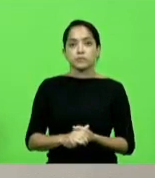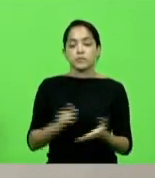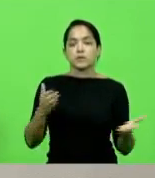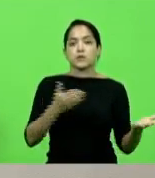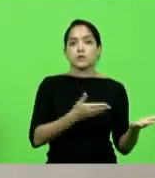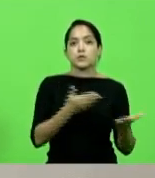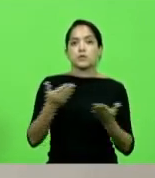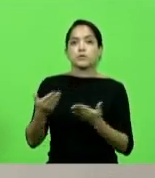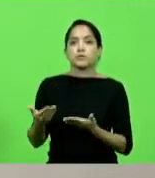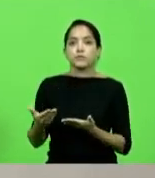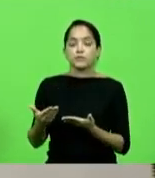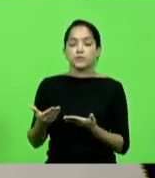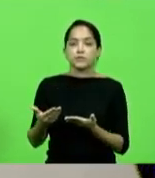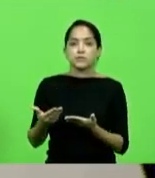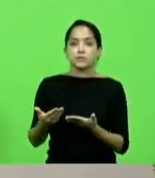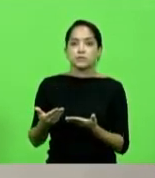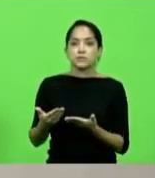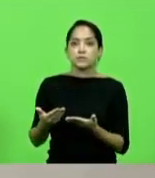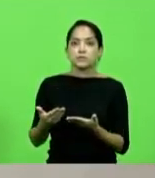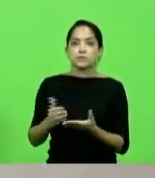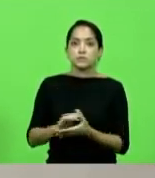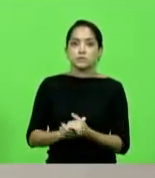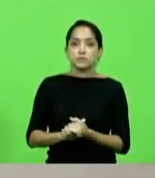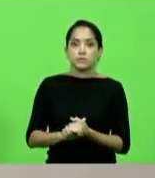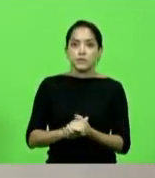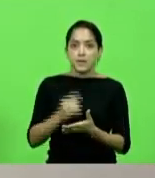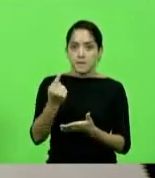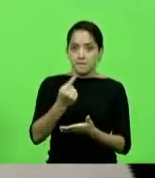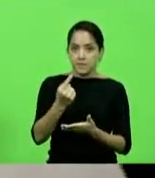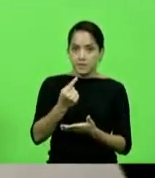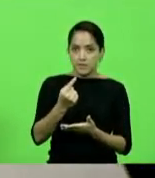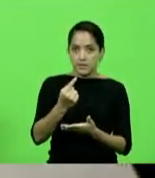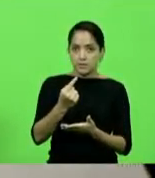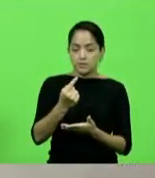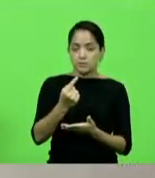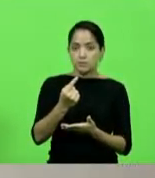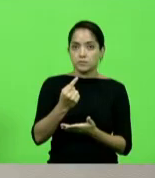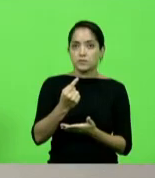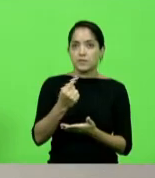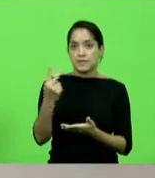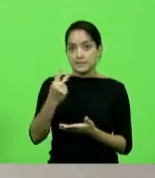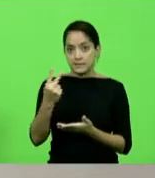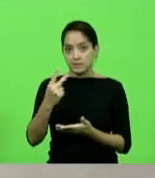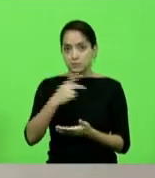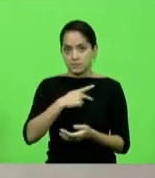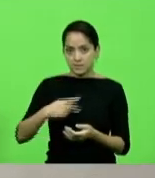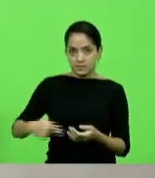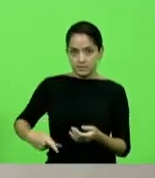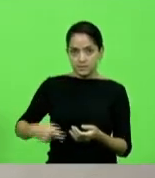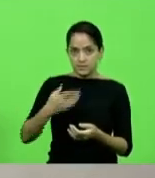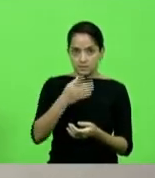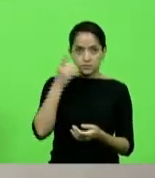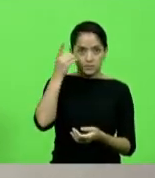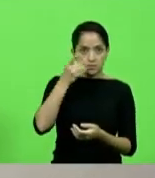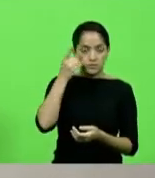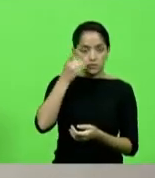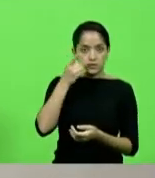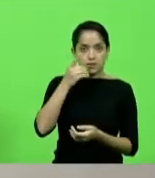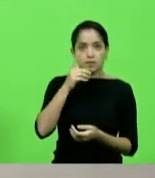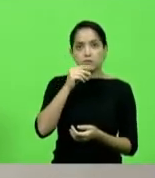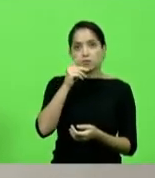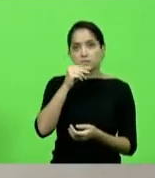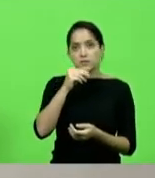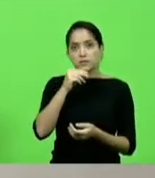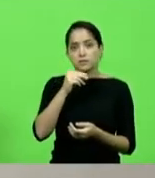Convido o nosso primeiro, segundo vice-presidente, deputado Keren Linudo, para fazer a leitura de um